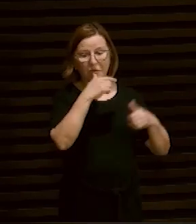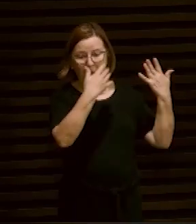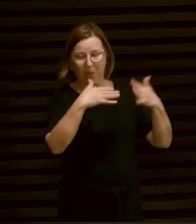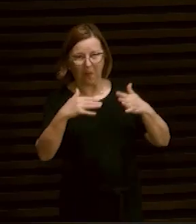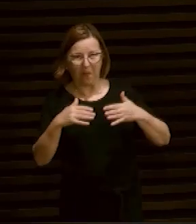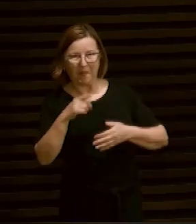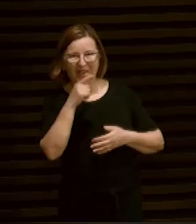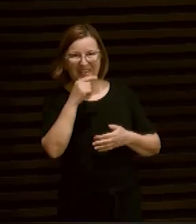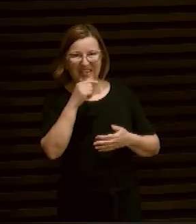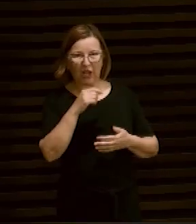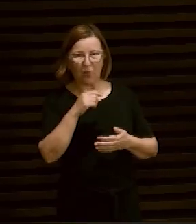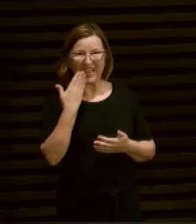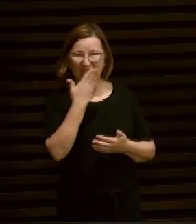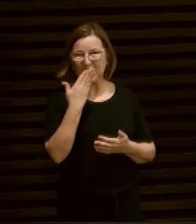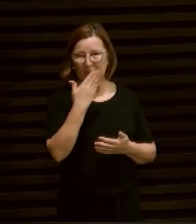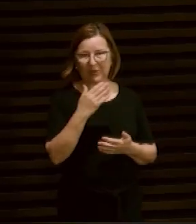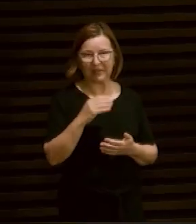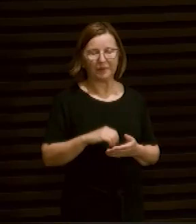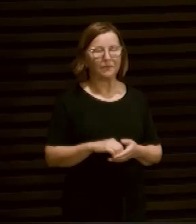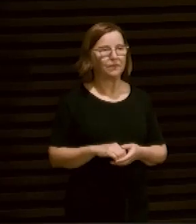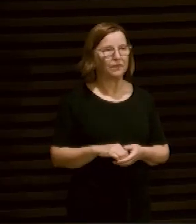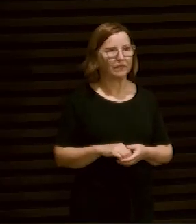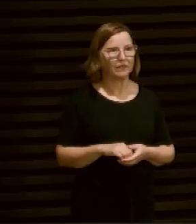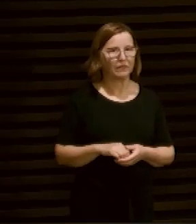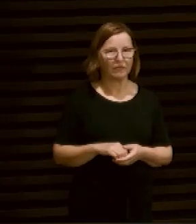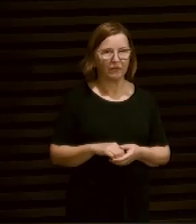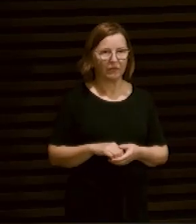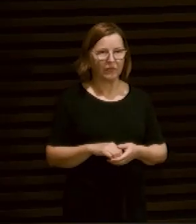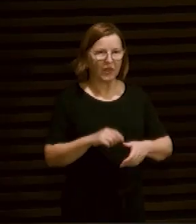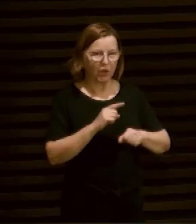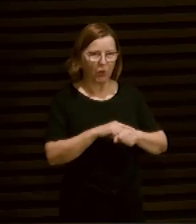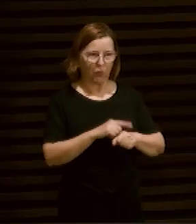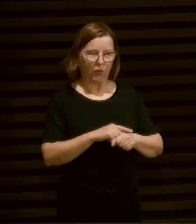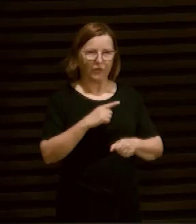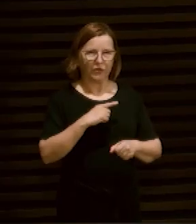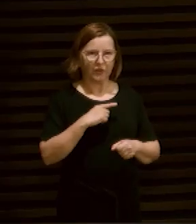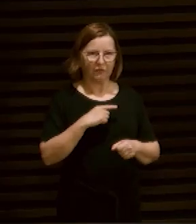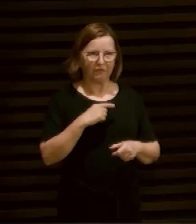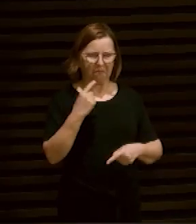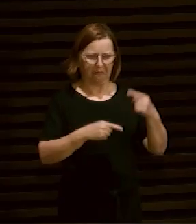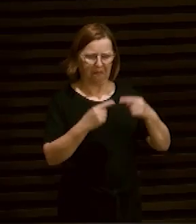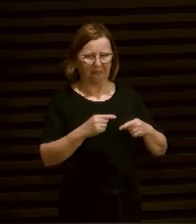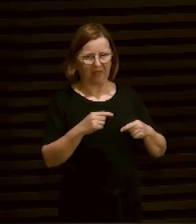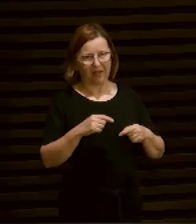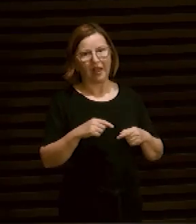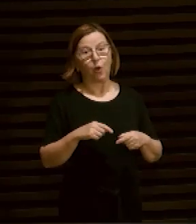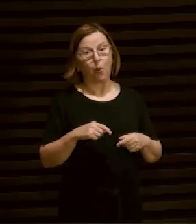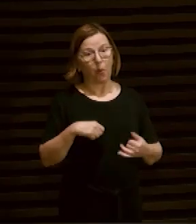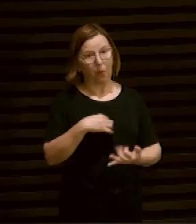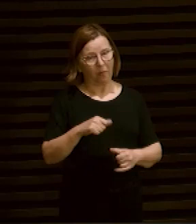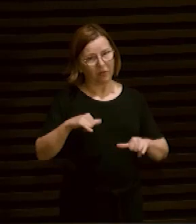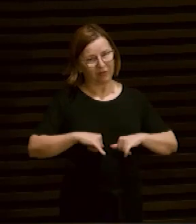está mostrando o seguinte, enquanto houver essas coisas humanas, o mundo vai sofrer. Mas se